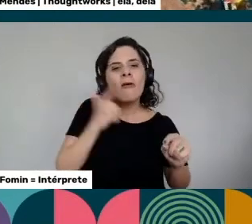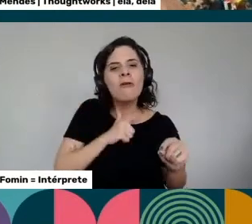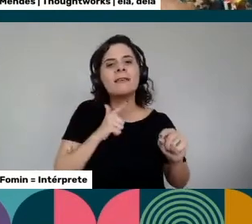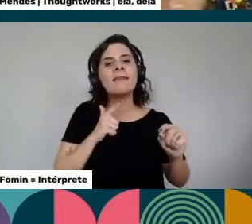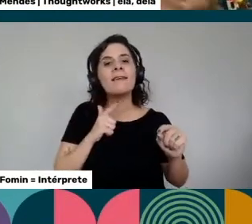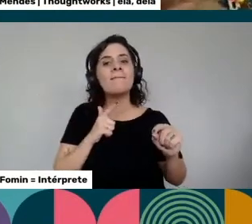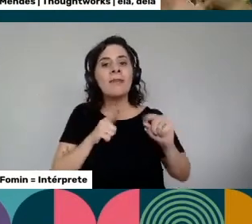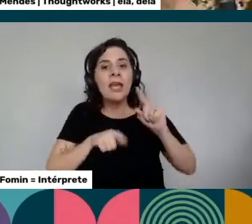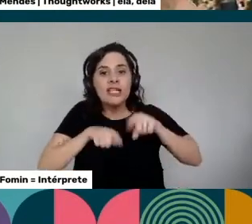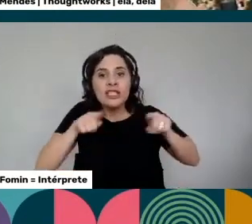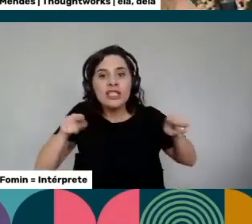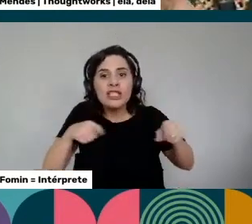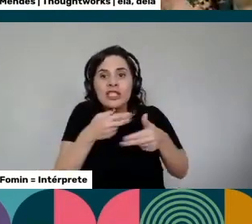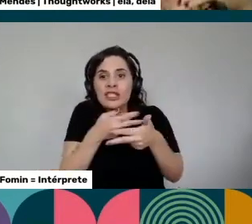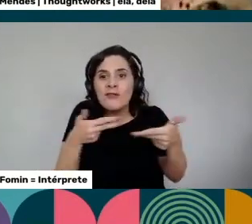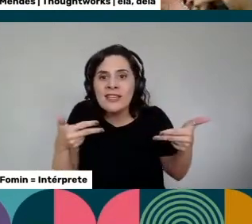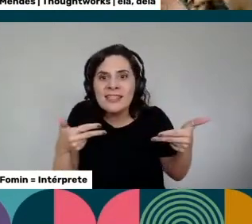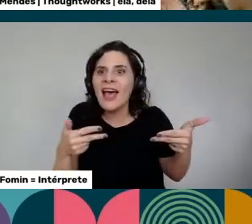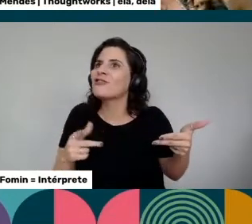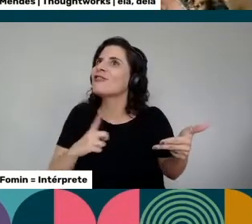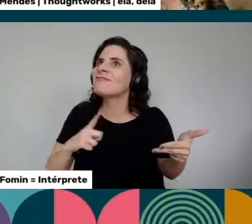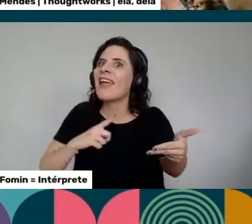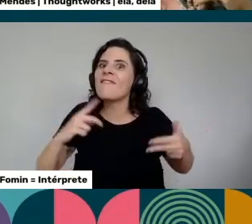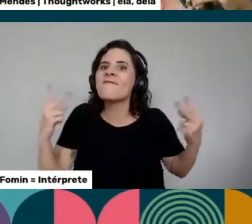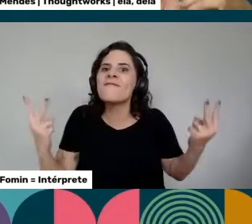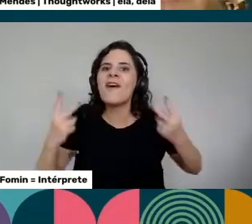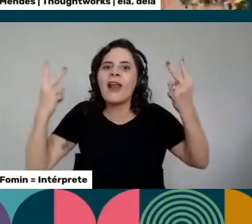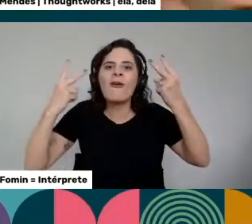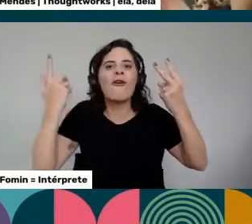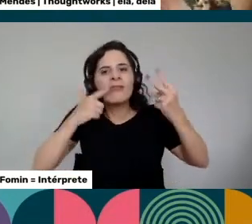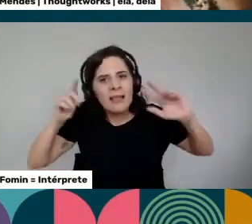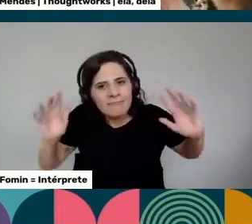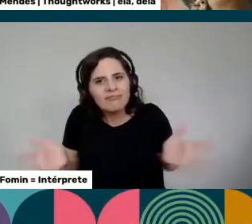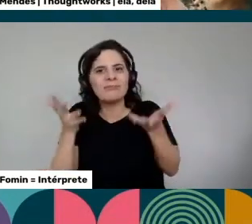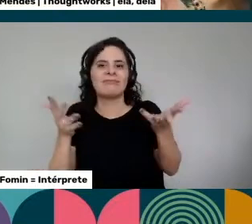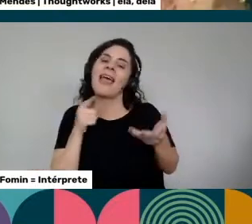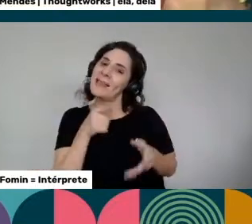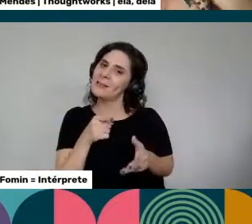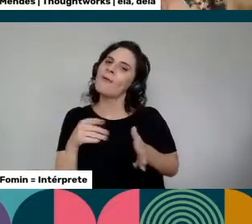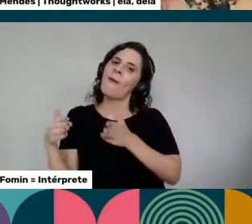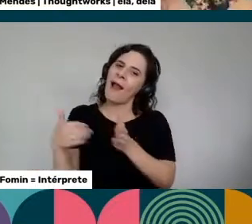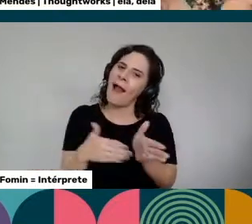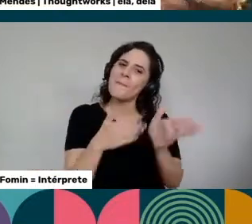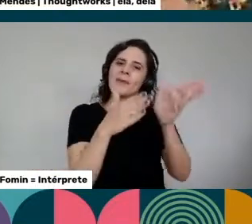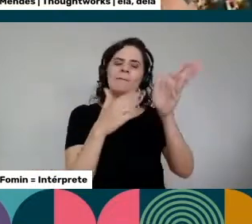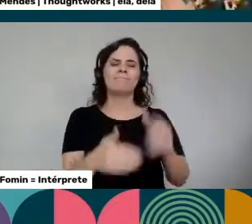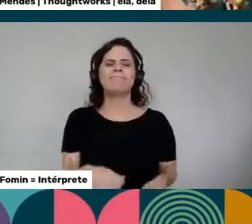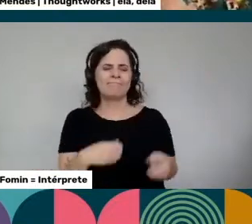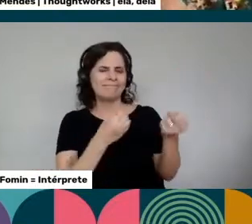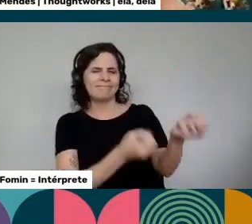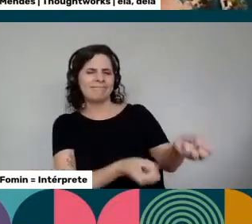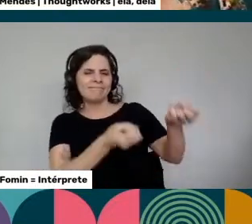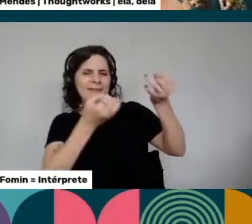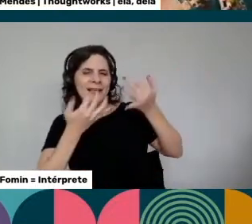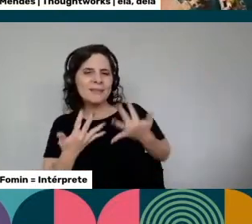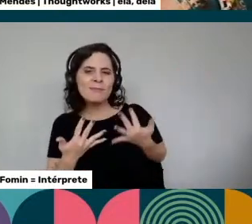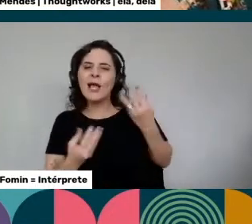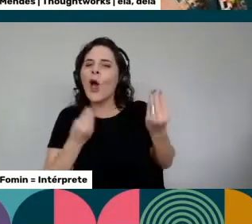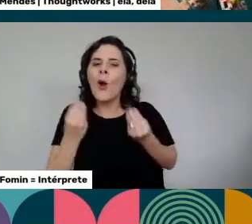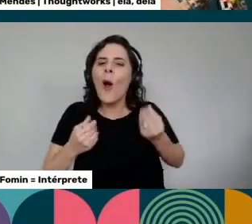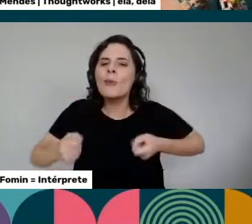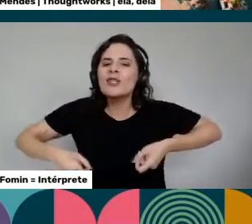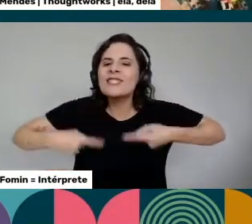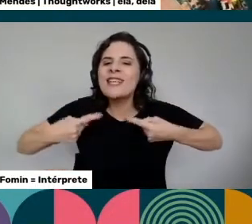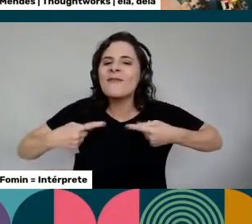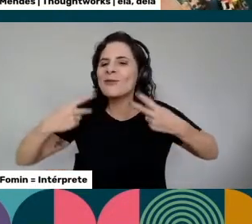que a diversidade traz, e para isso é uma caminhada. Então, vem para cá, conta para a gente aí sobre esses desafios